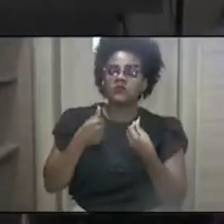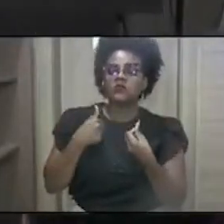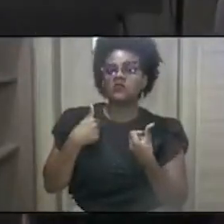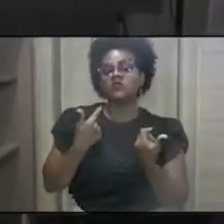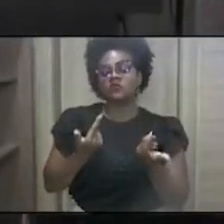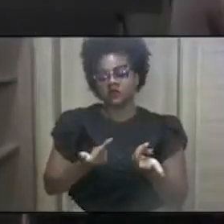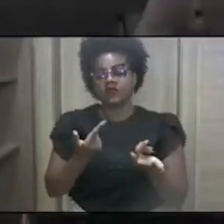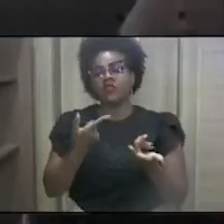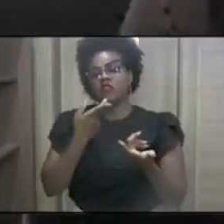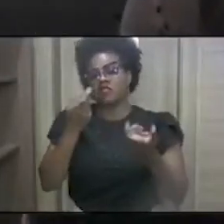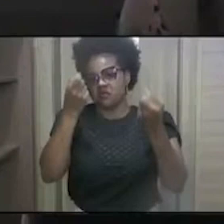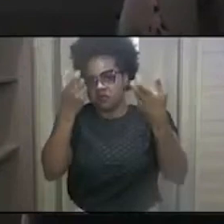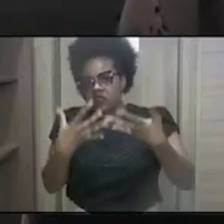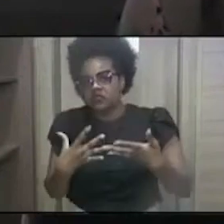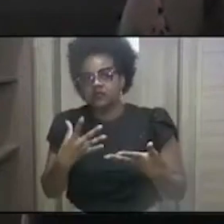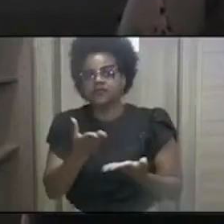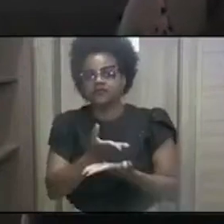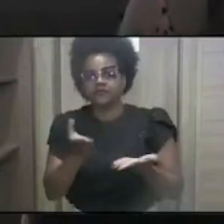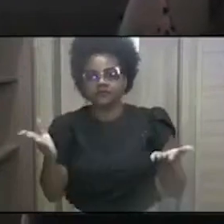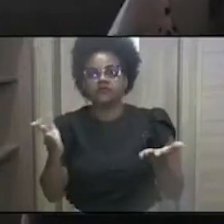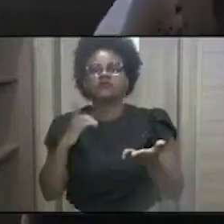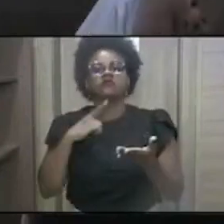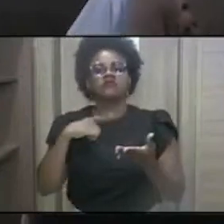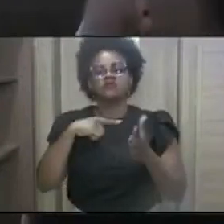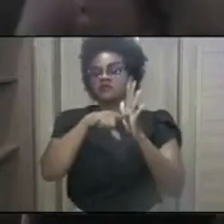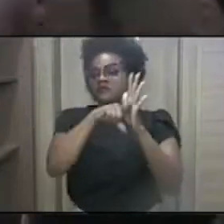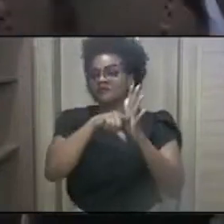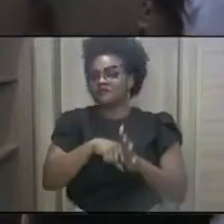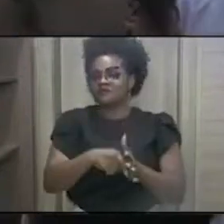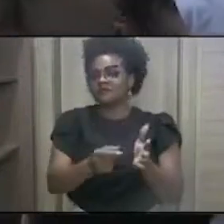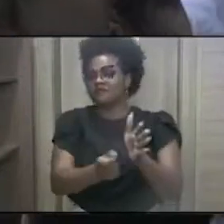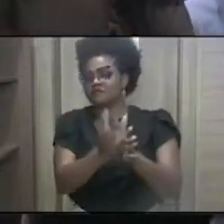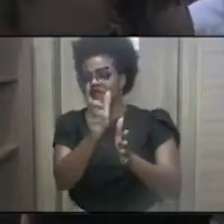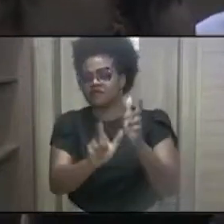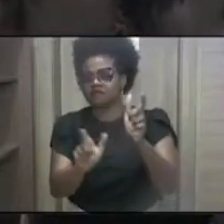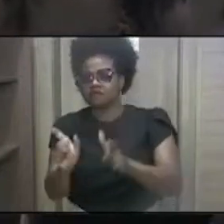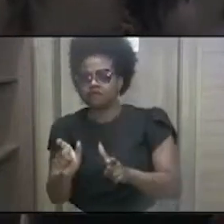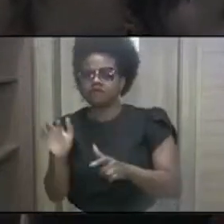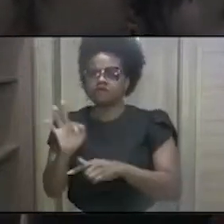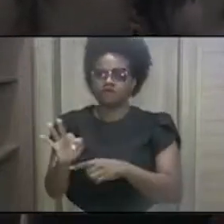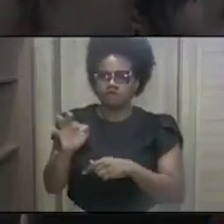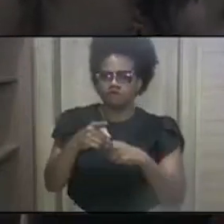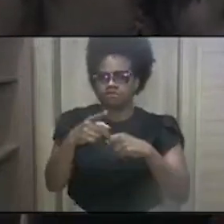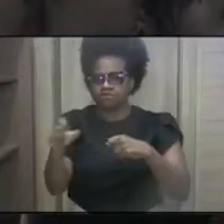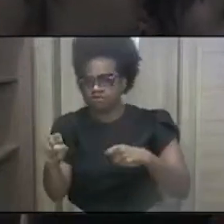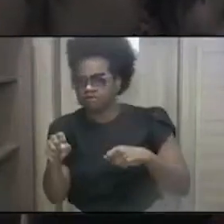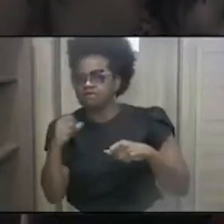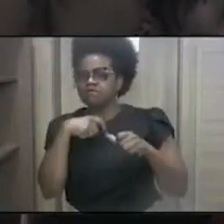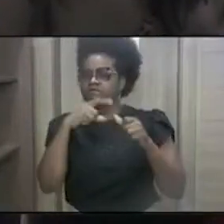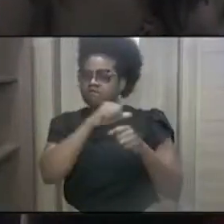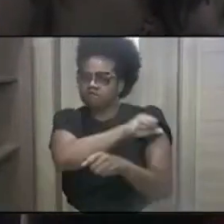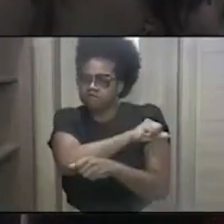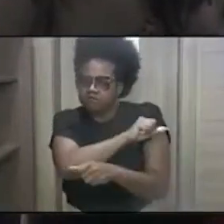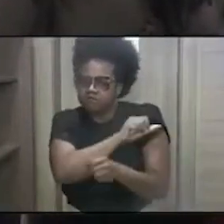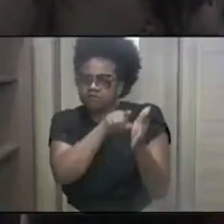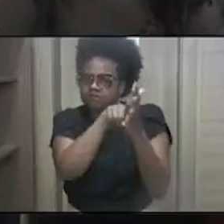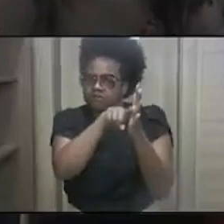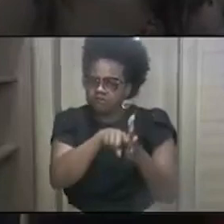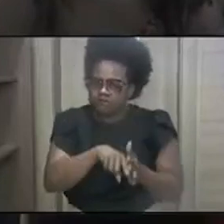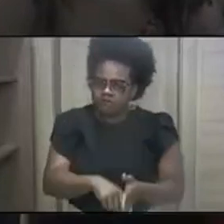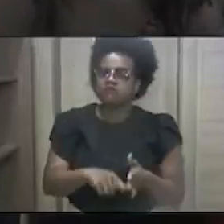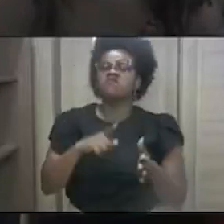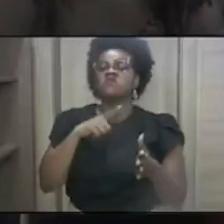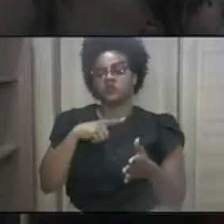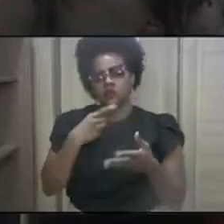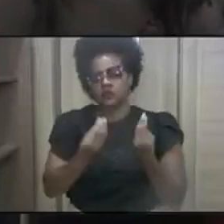apontar aqui para vocês um grande número de pesquisadores, alunos de graduação, de pós e também de residentes, e a